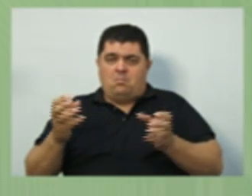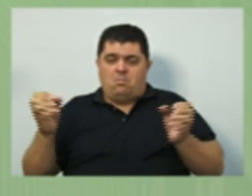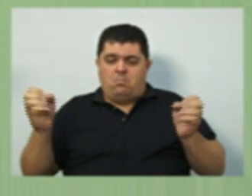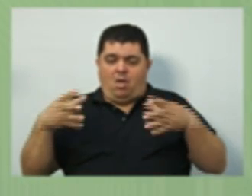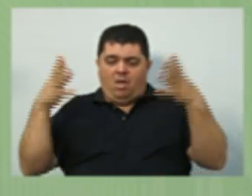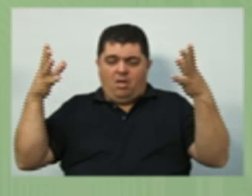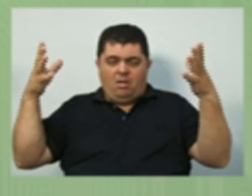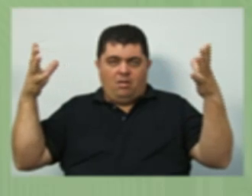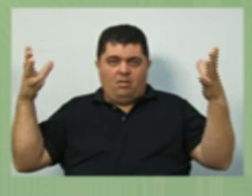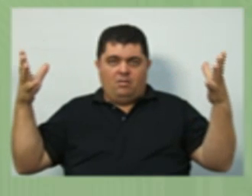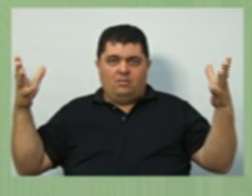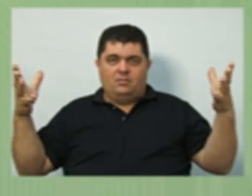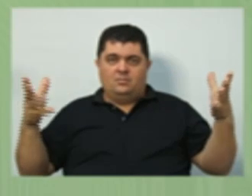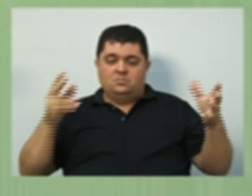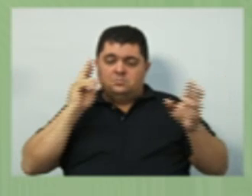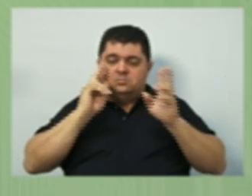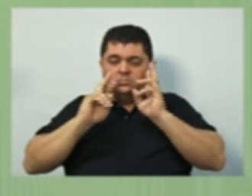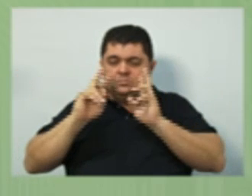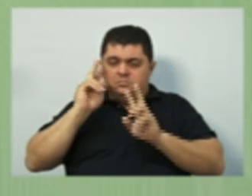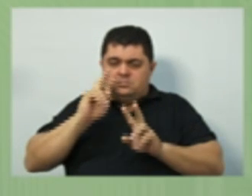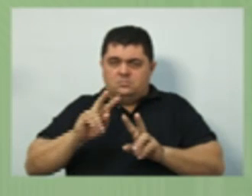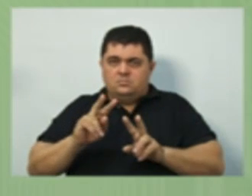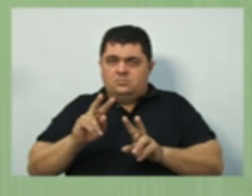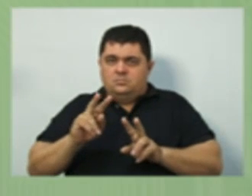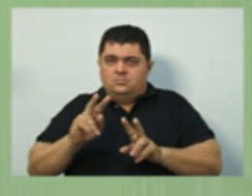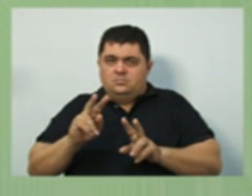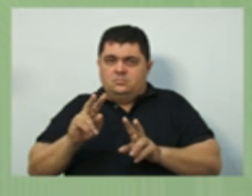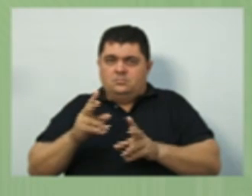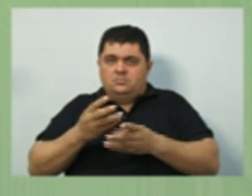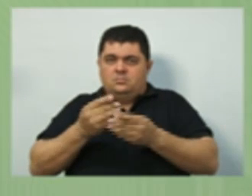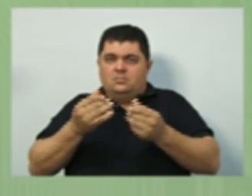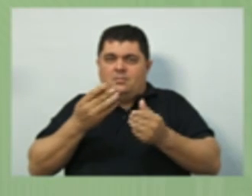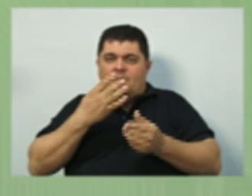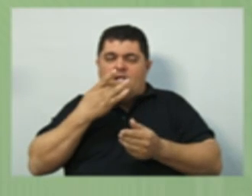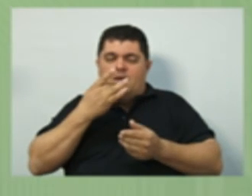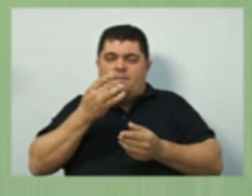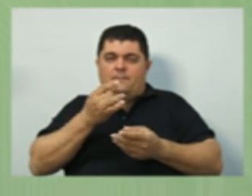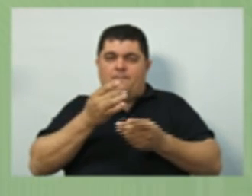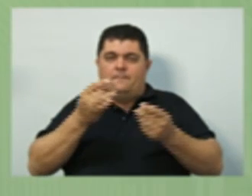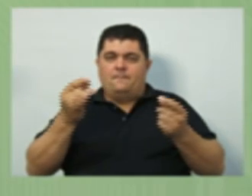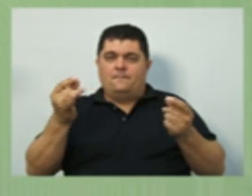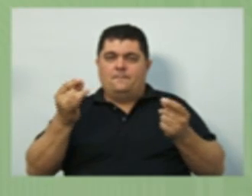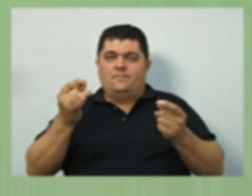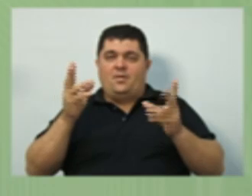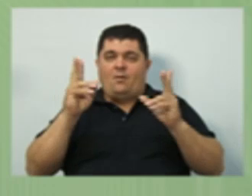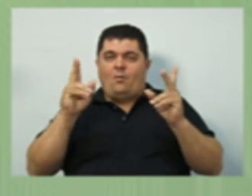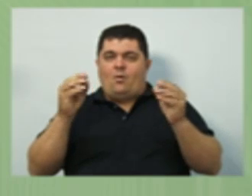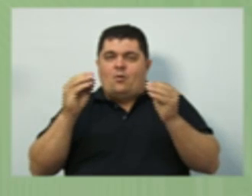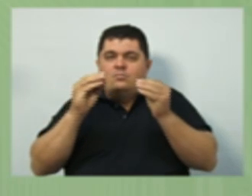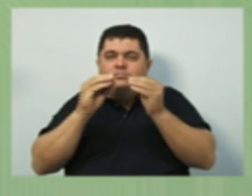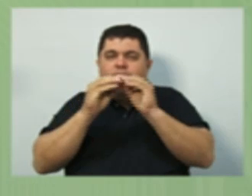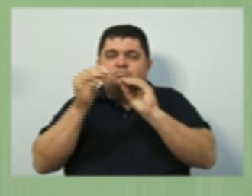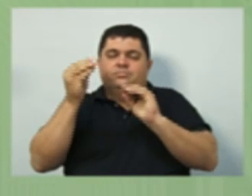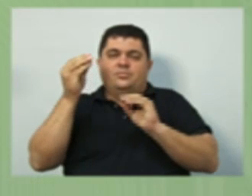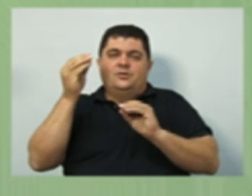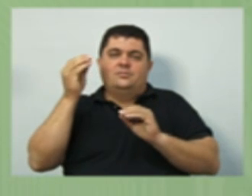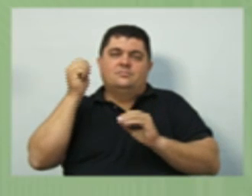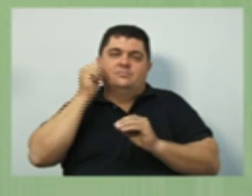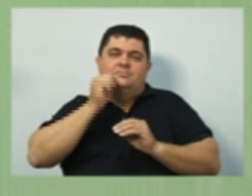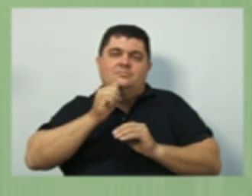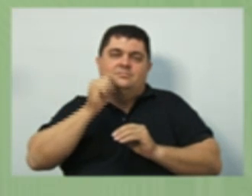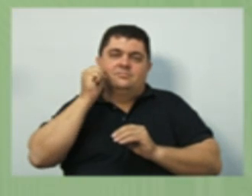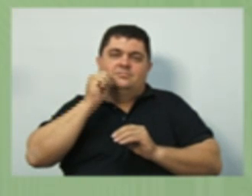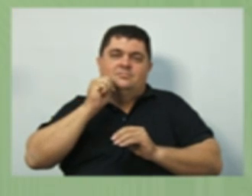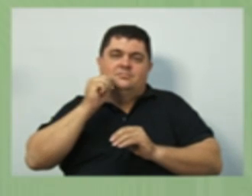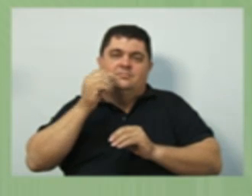milagre. Vejo-o puro e afável ao paladar, como beijo de moça, água na